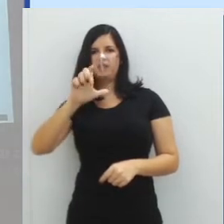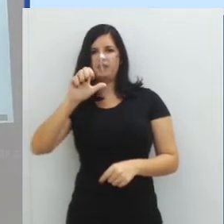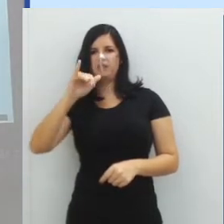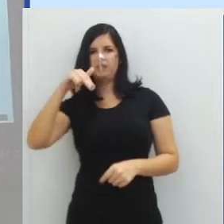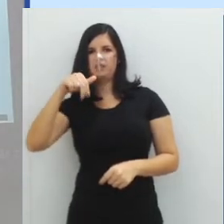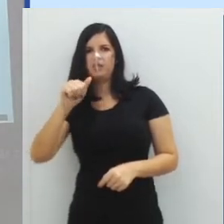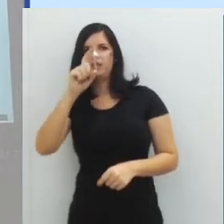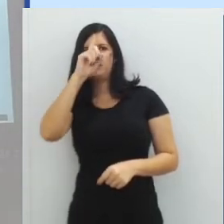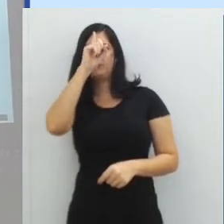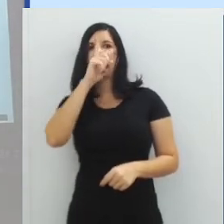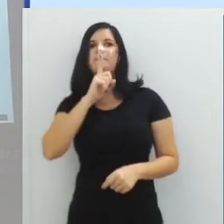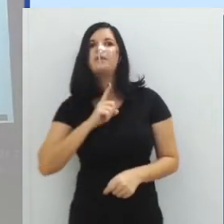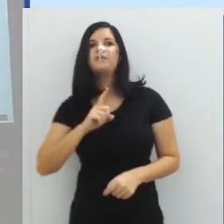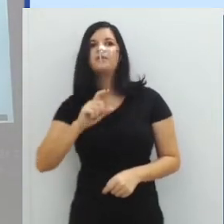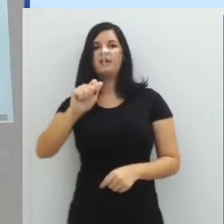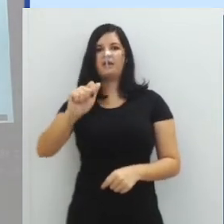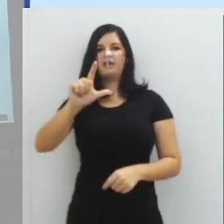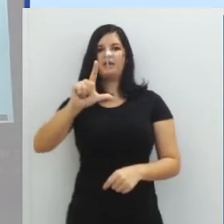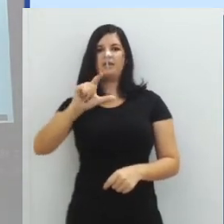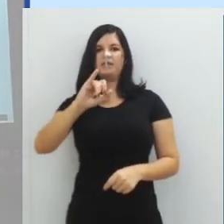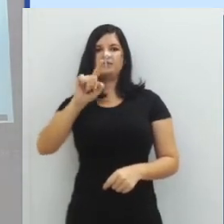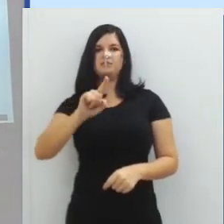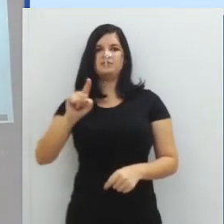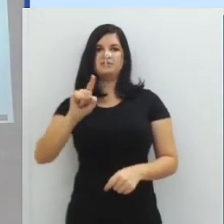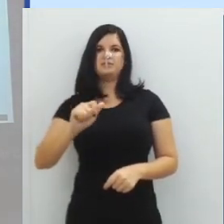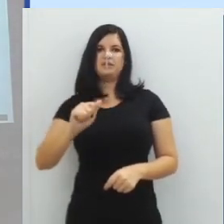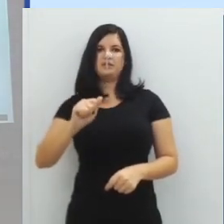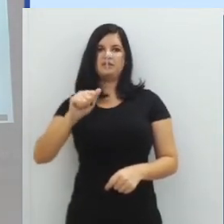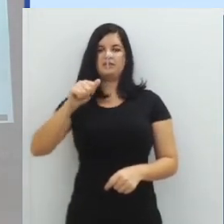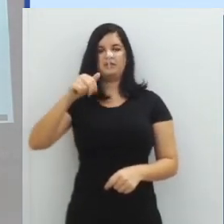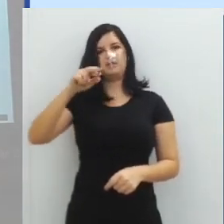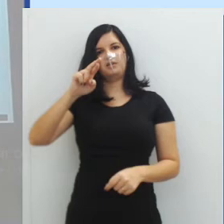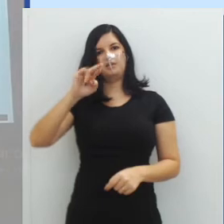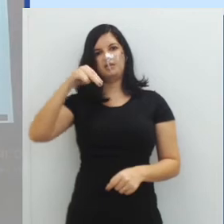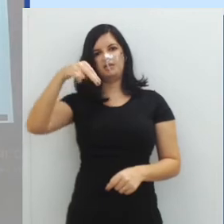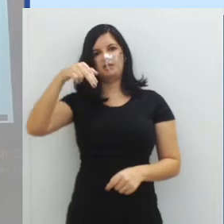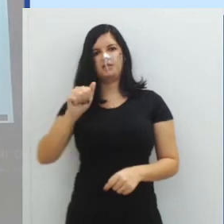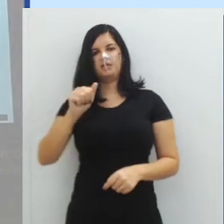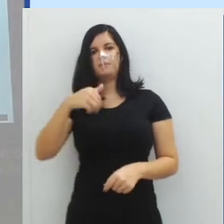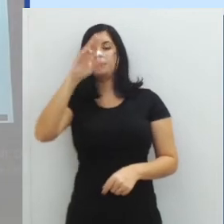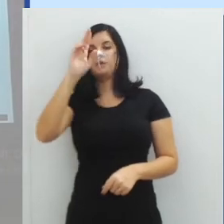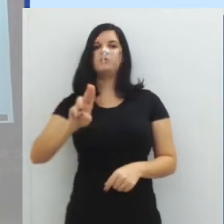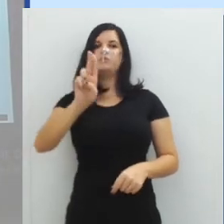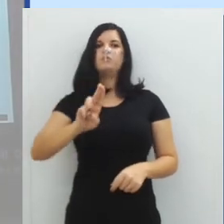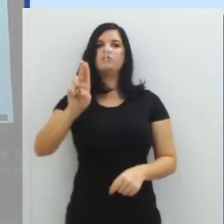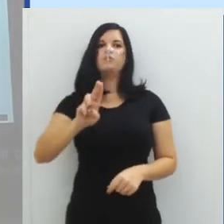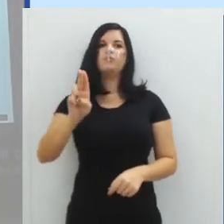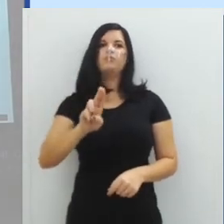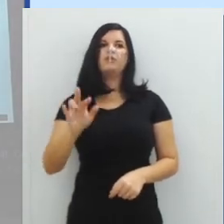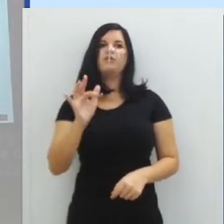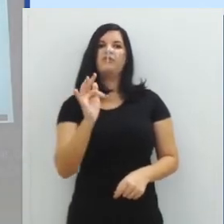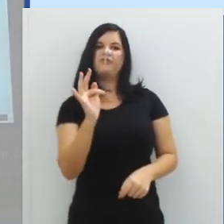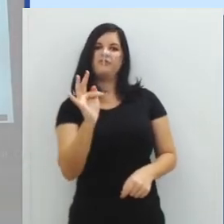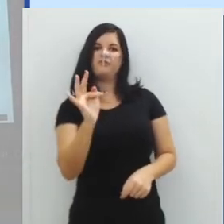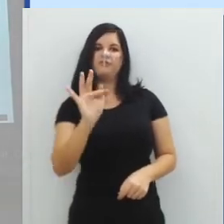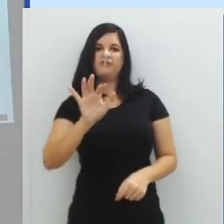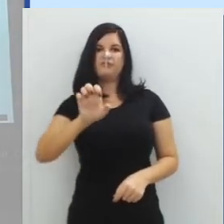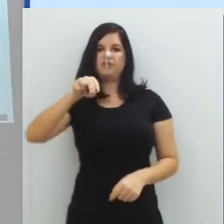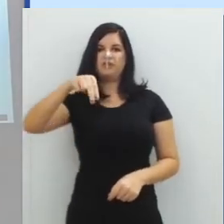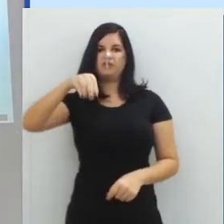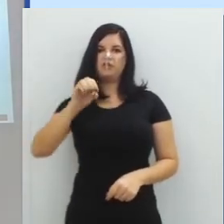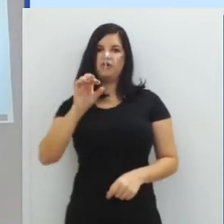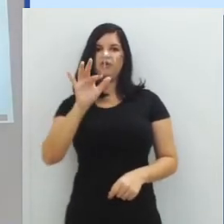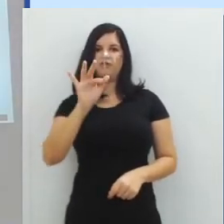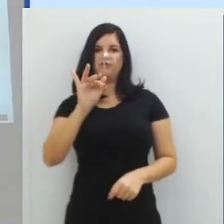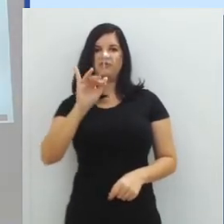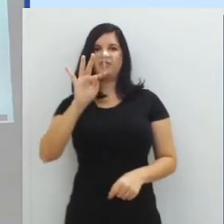alizarina. Né? Um dos que a gente mais utiliza é a fenolftalaína. A